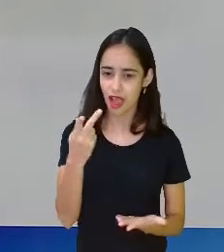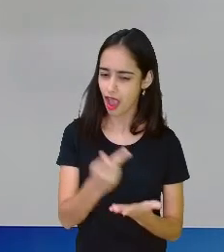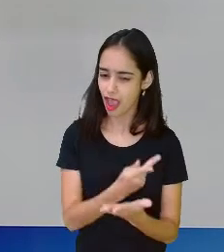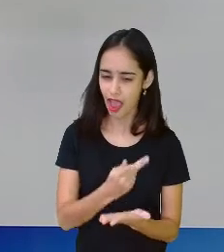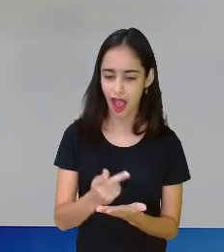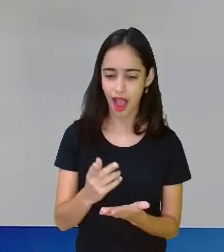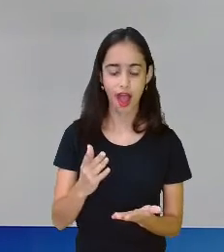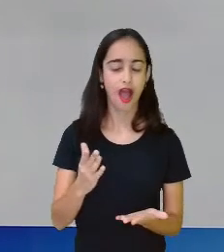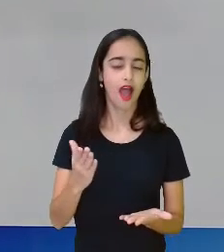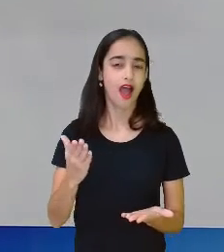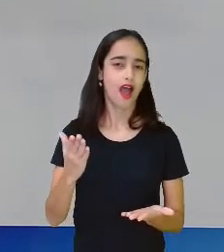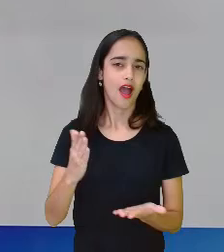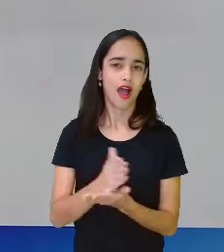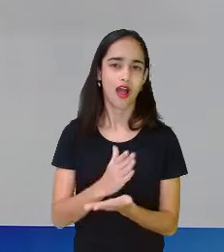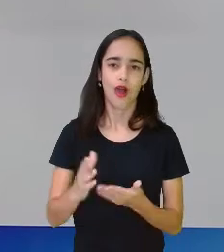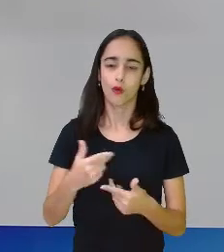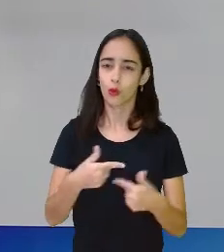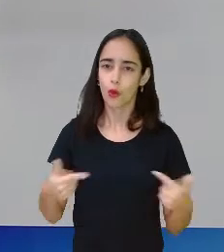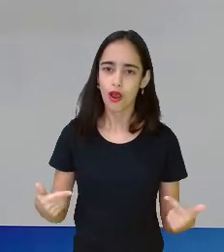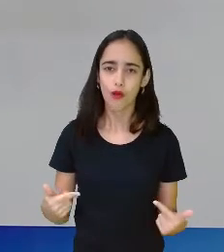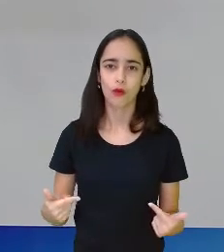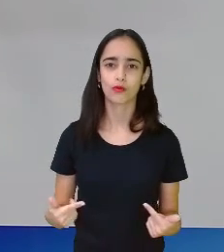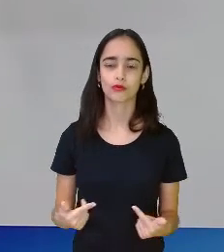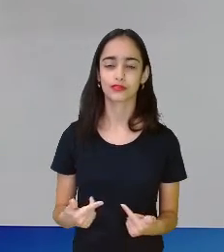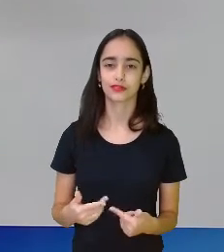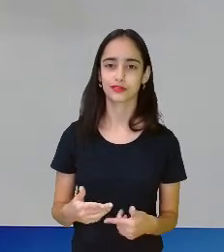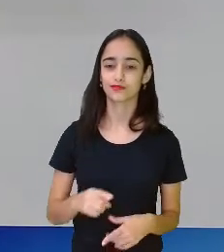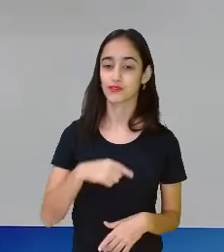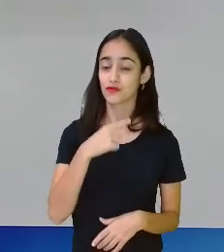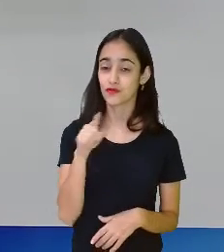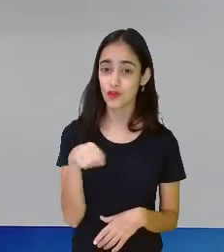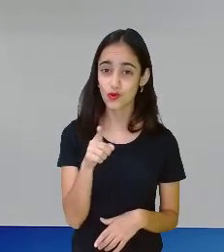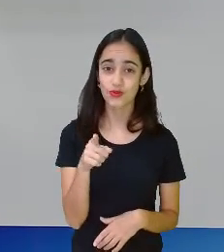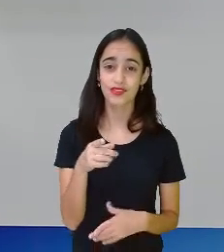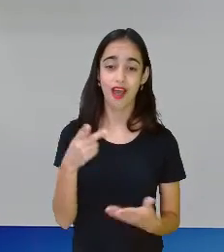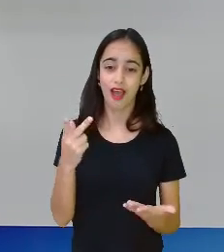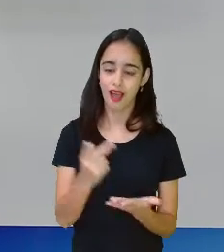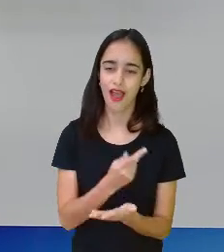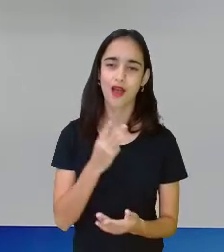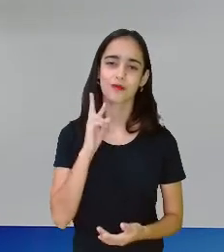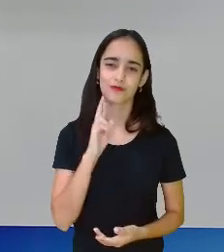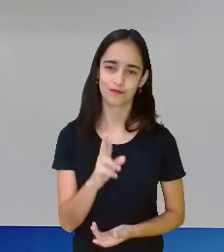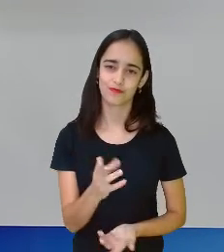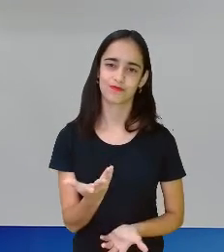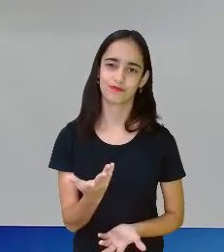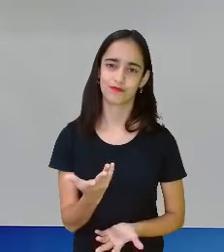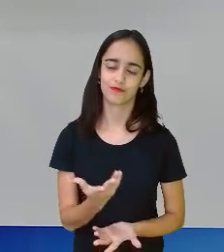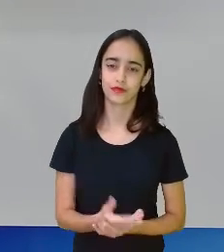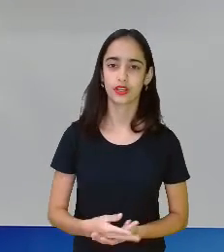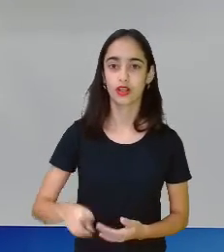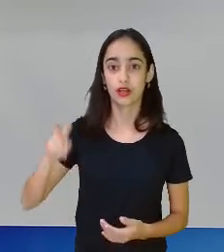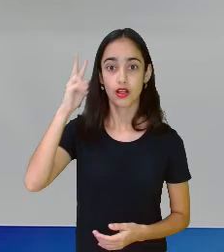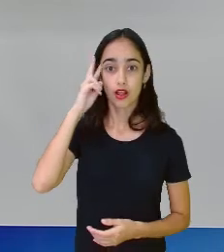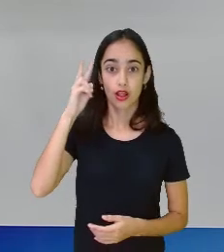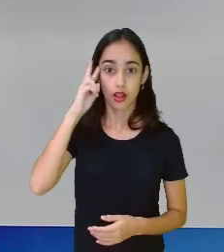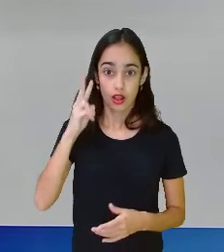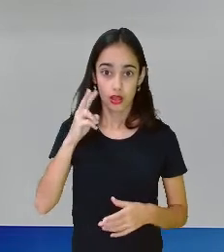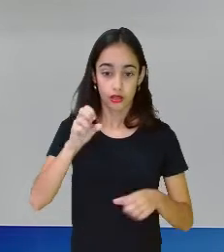lógico, 3 parcelas iguais, mas eu posso ter 3 parcelas diferentes. Lembra do sistema de numeração